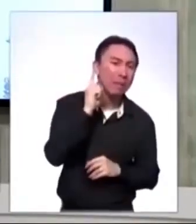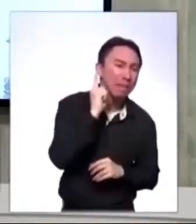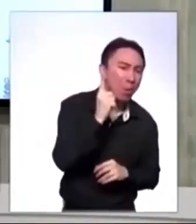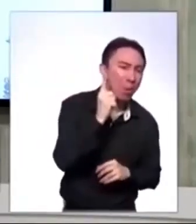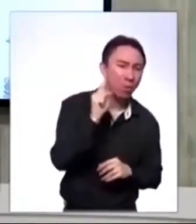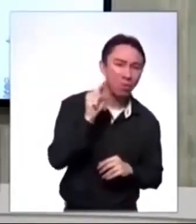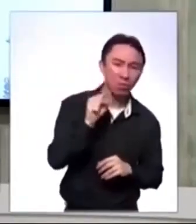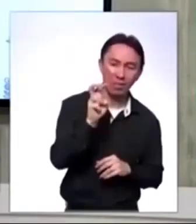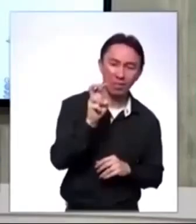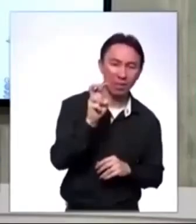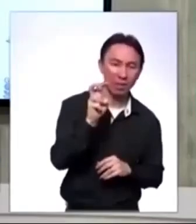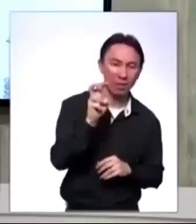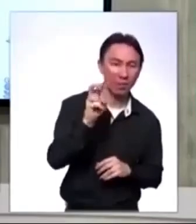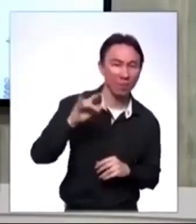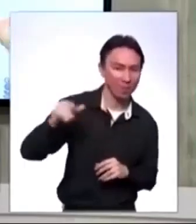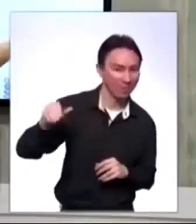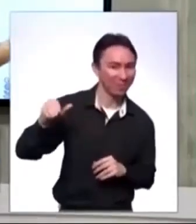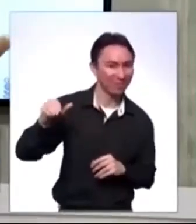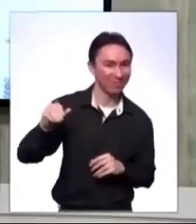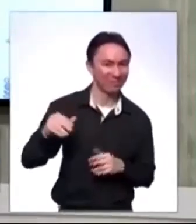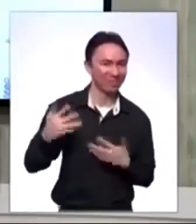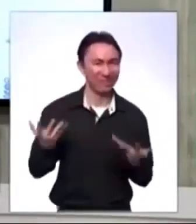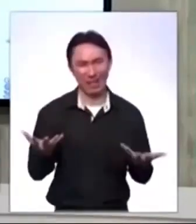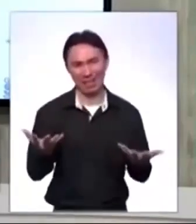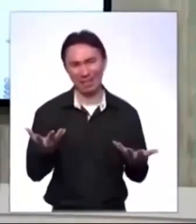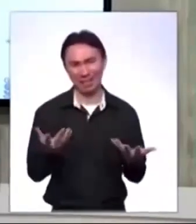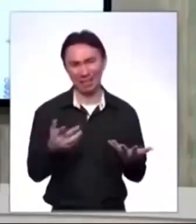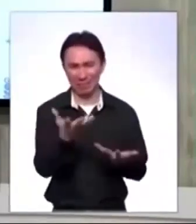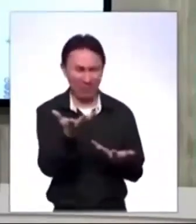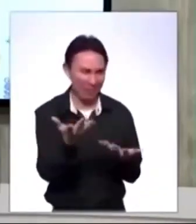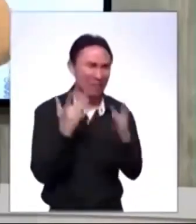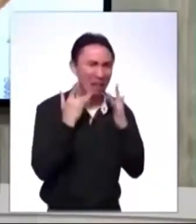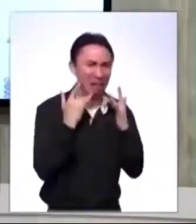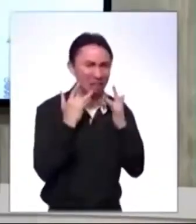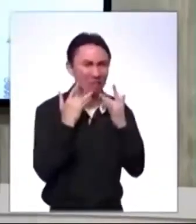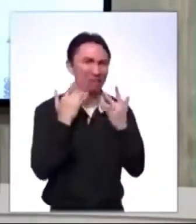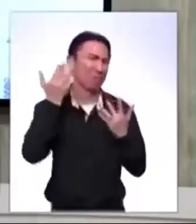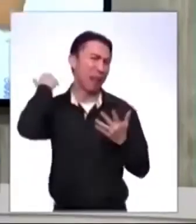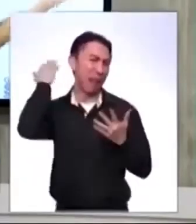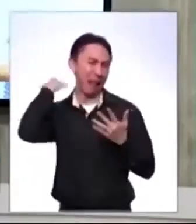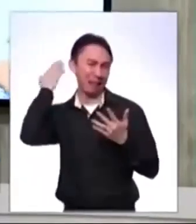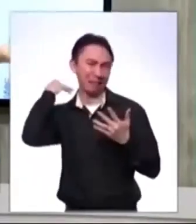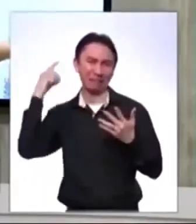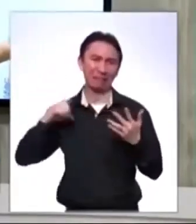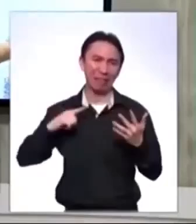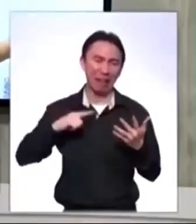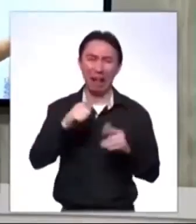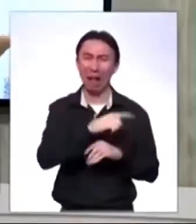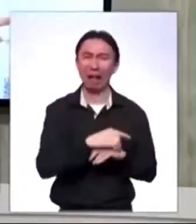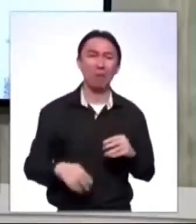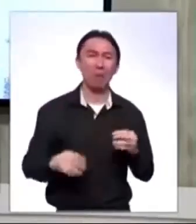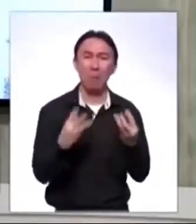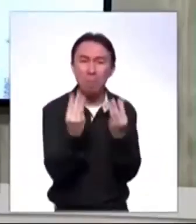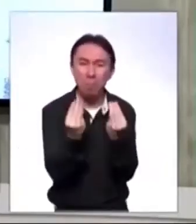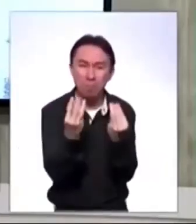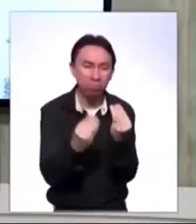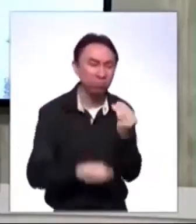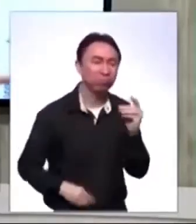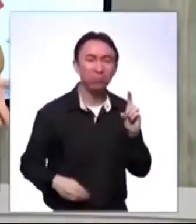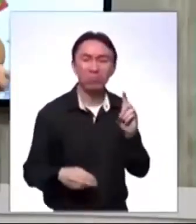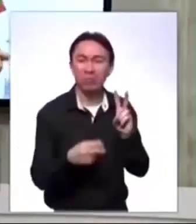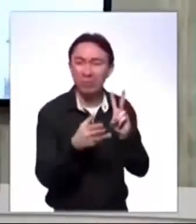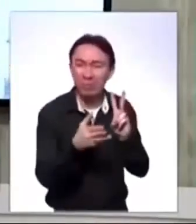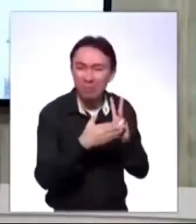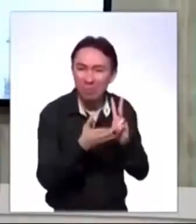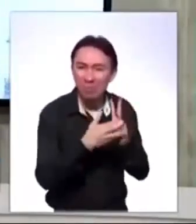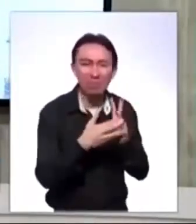1500 e pouco, tá certo ou não? Então lá em... Marcelo, para. Você não vai falar para mim que isso é teatro, né? Tinha 1 ziguilhão de índios e meia dúzia de portugueses.